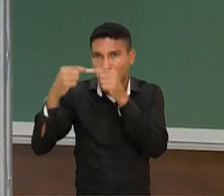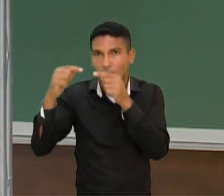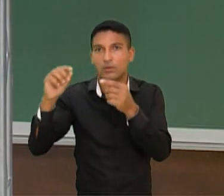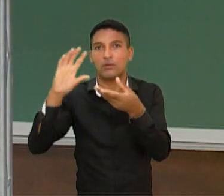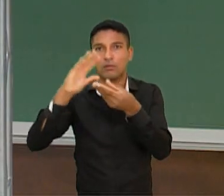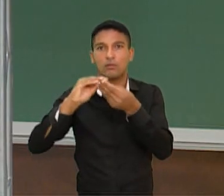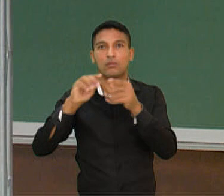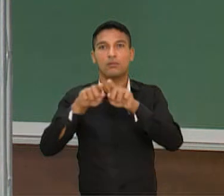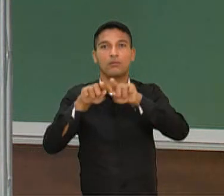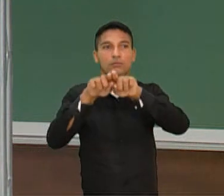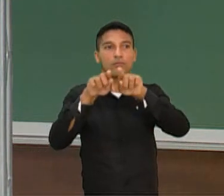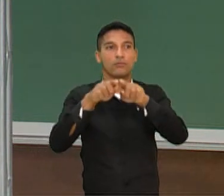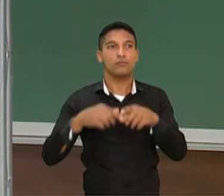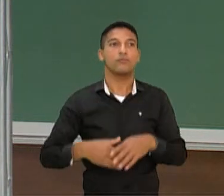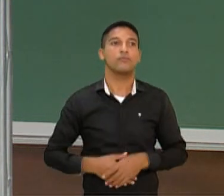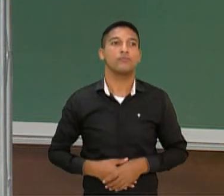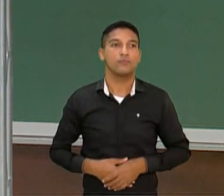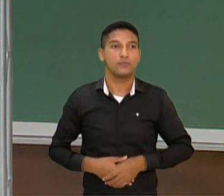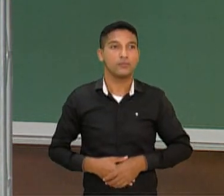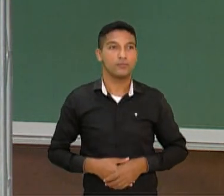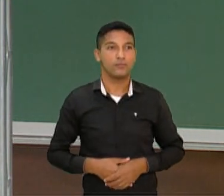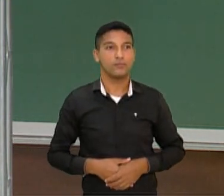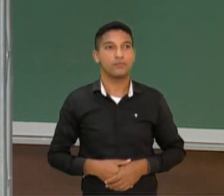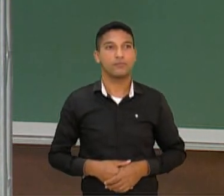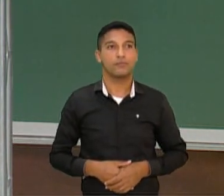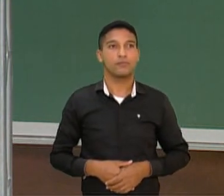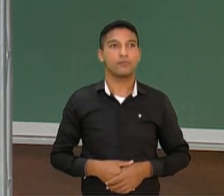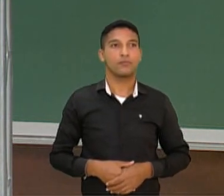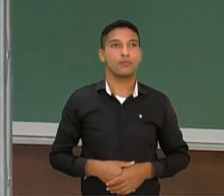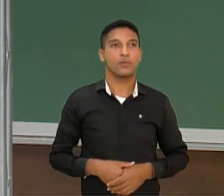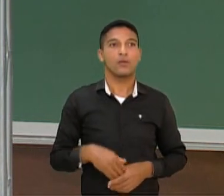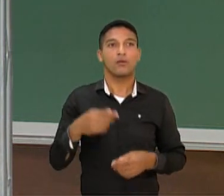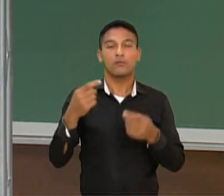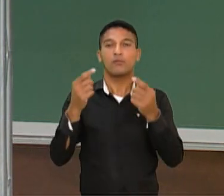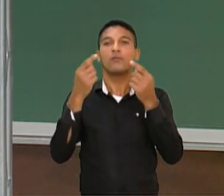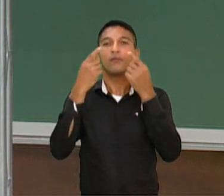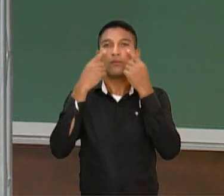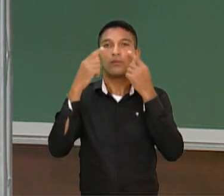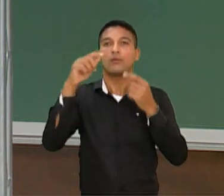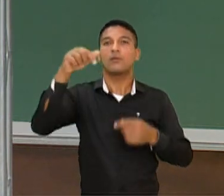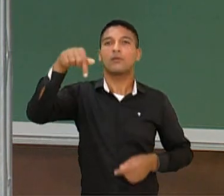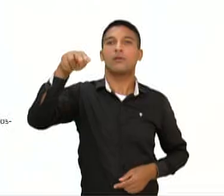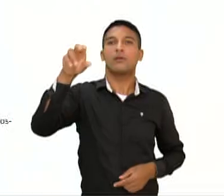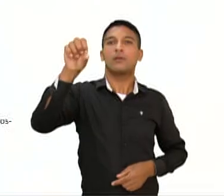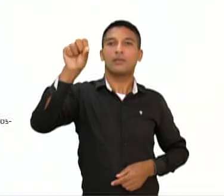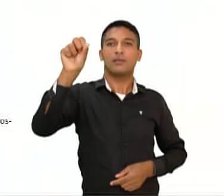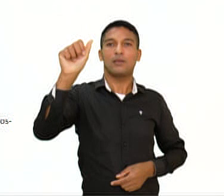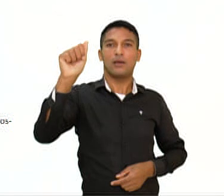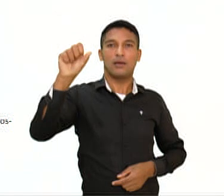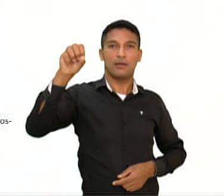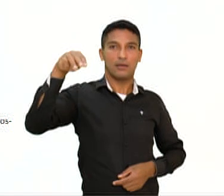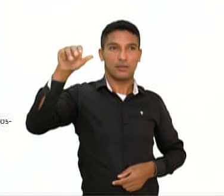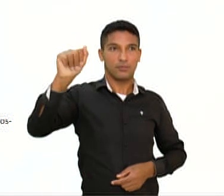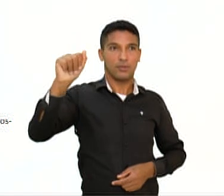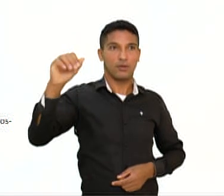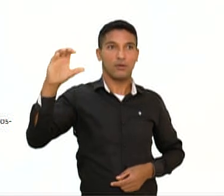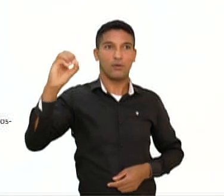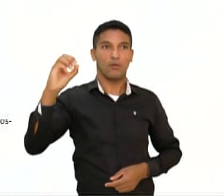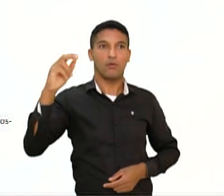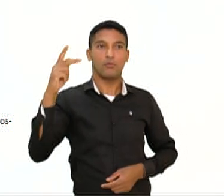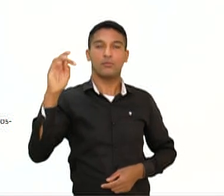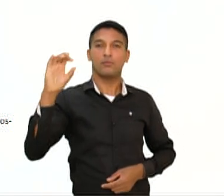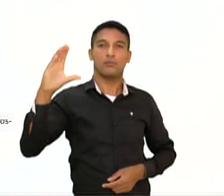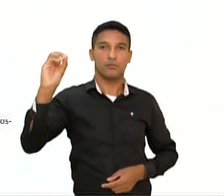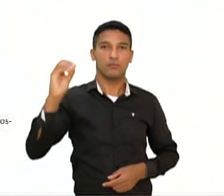eu vou falar sobre o quiasma óptico. Lembre-se, se você acompanhar lá a aula, retomar a aula de física, a gente vai ter um ponto de